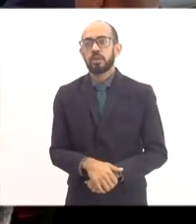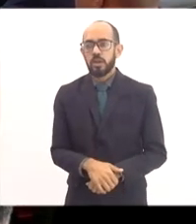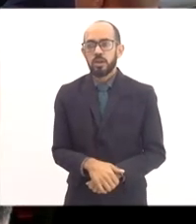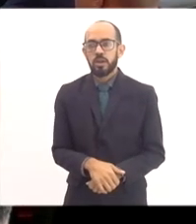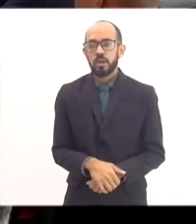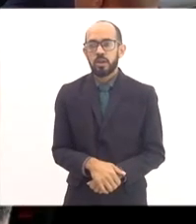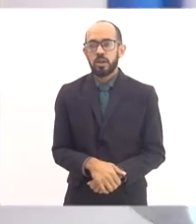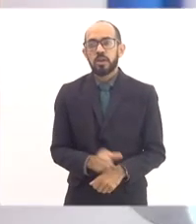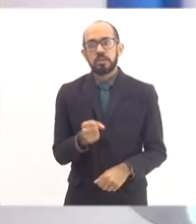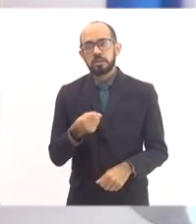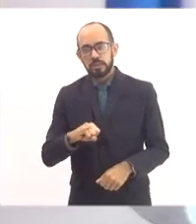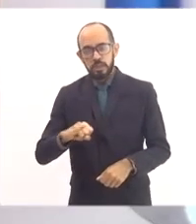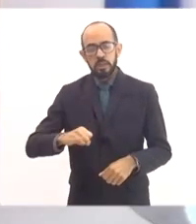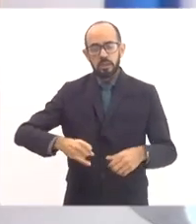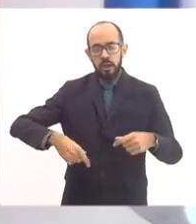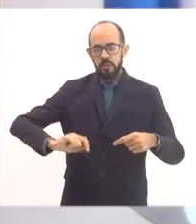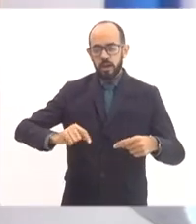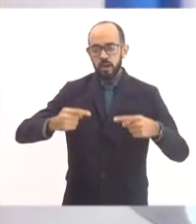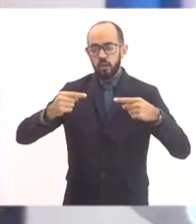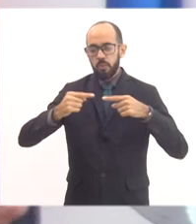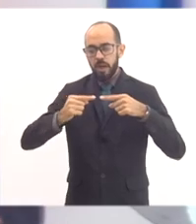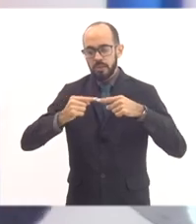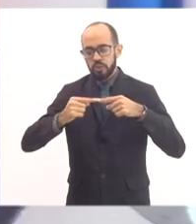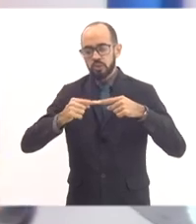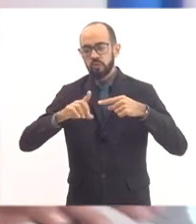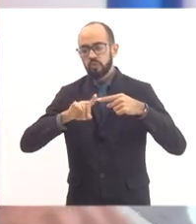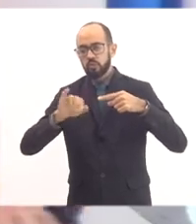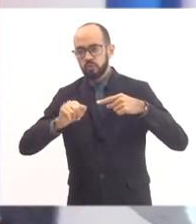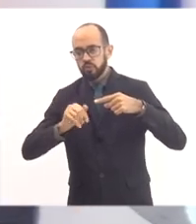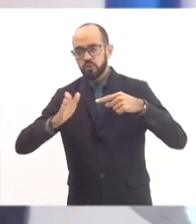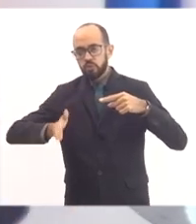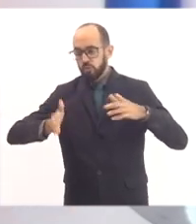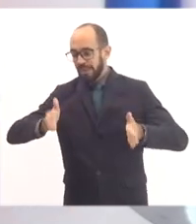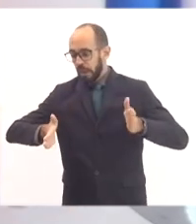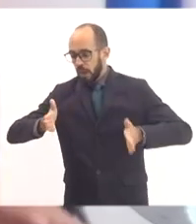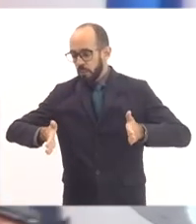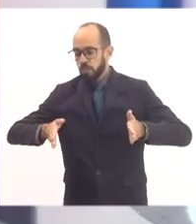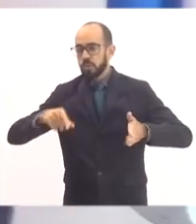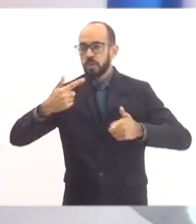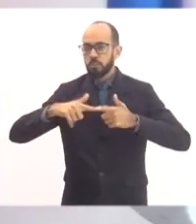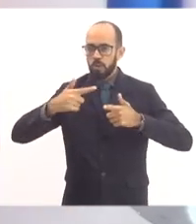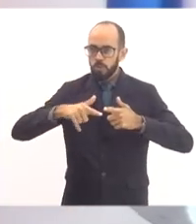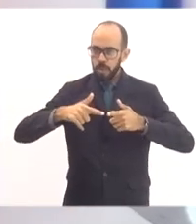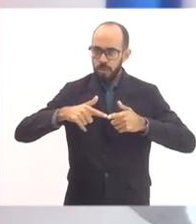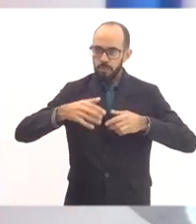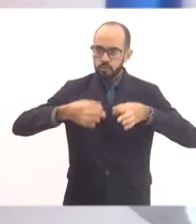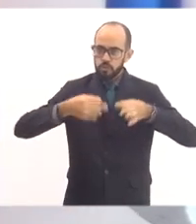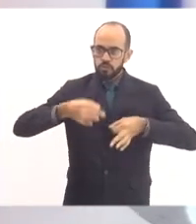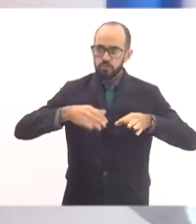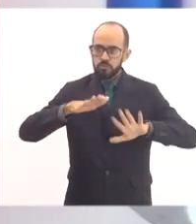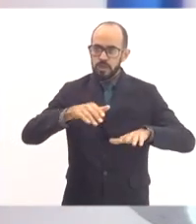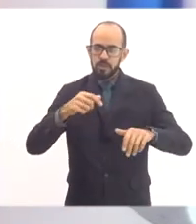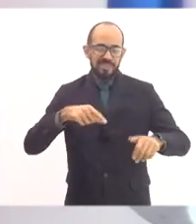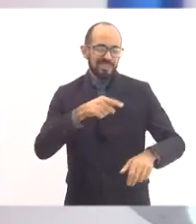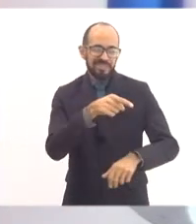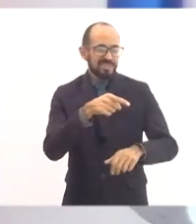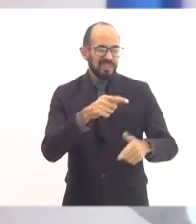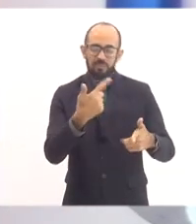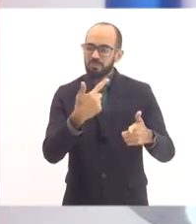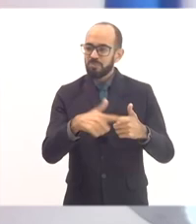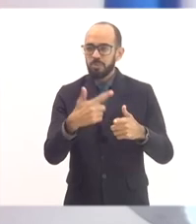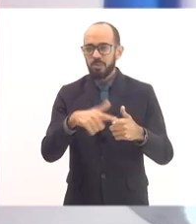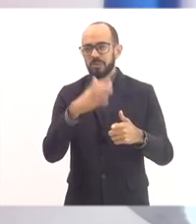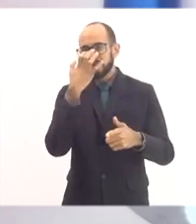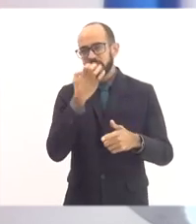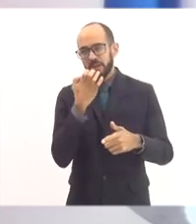estava na validade, se não está na validade, se chama... são questões jurídicas, tem algumas covardias também, mas esse é muito flagrante. O